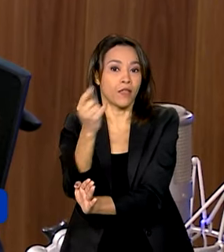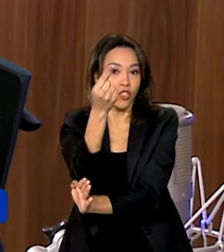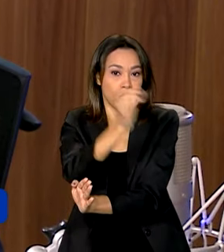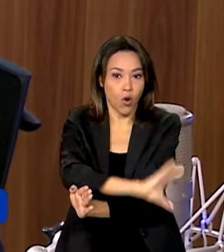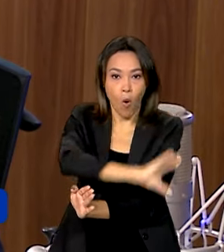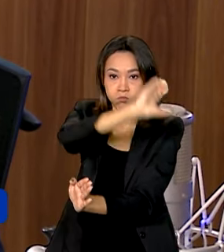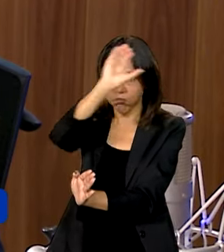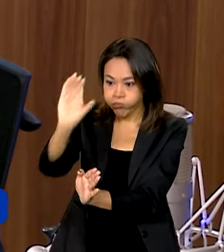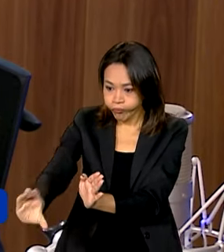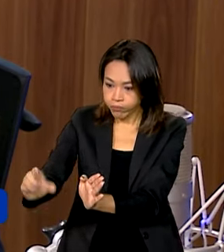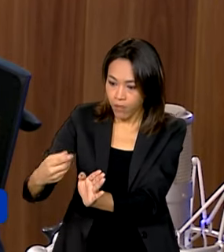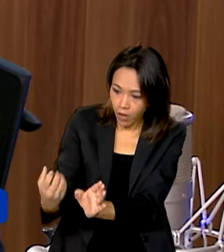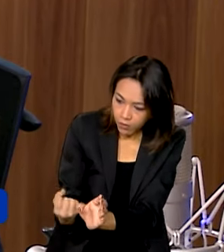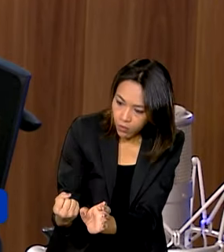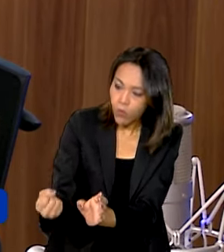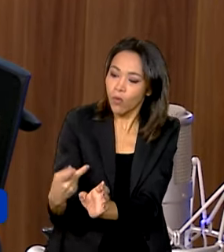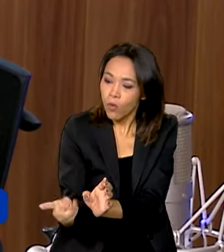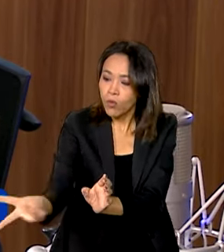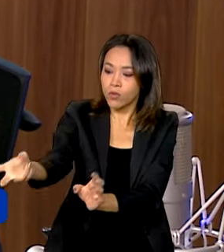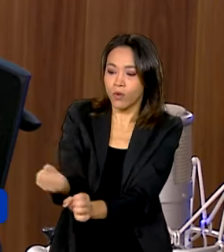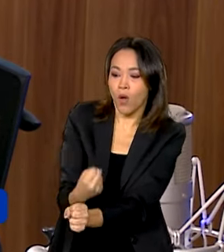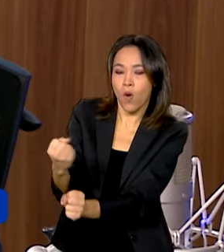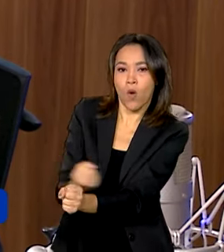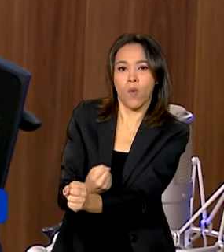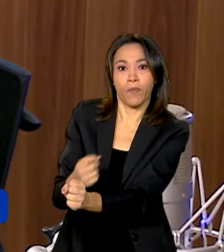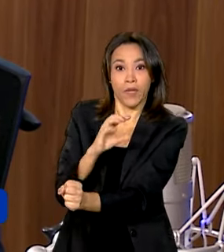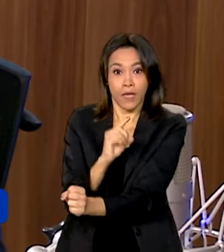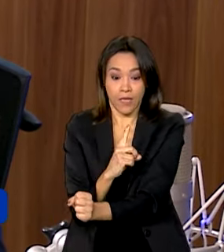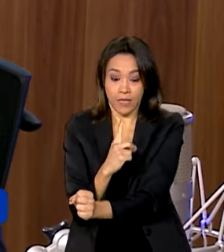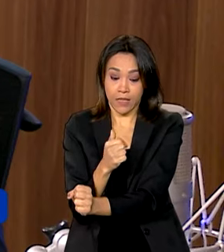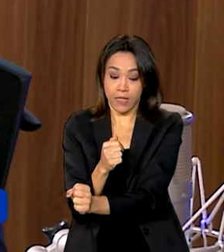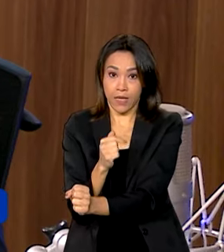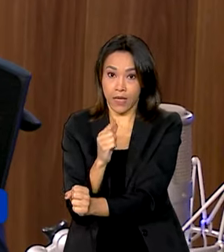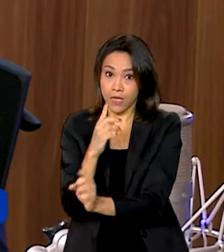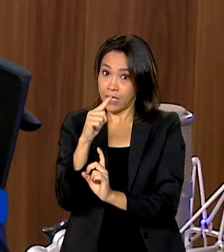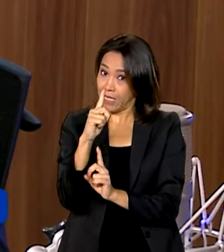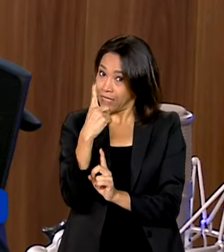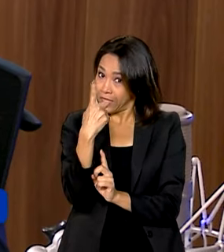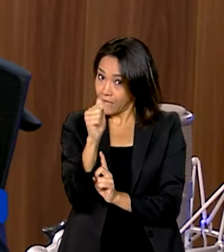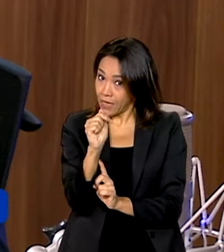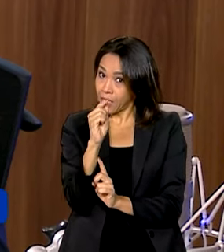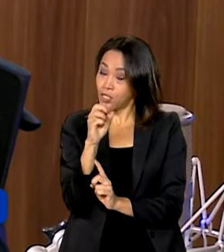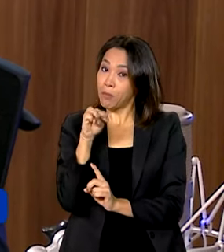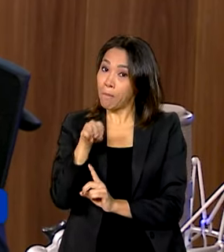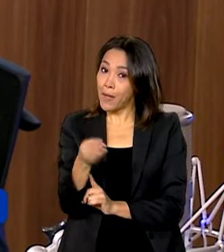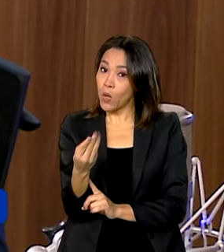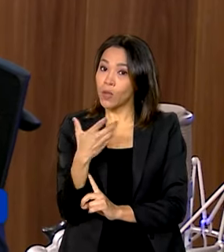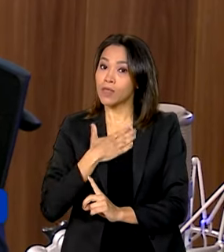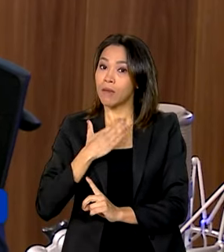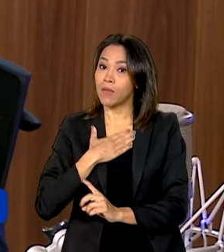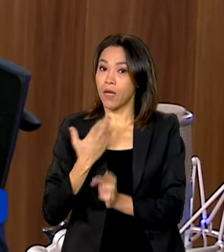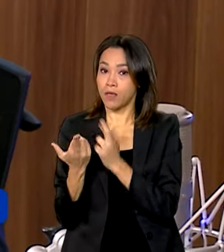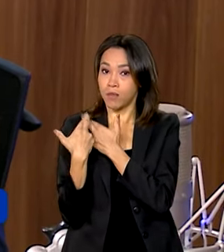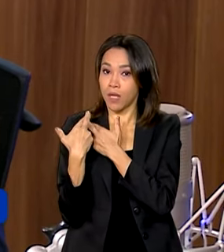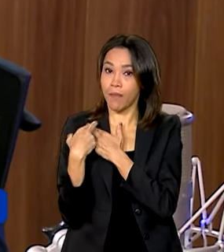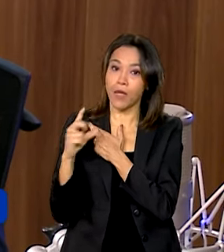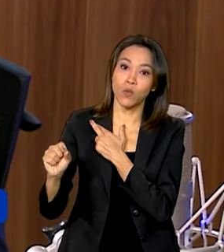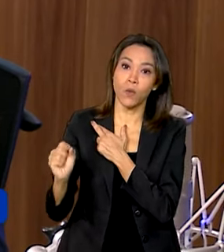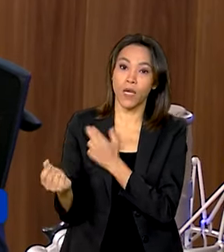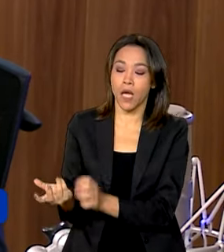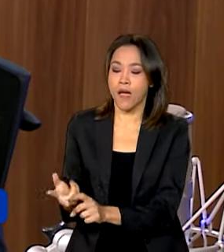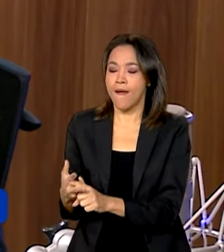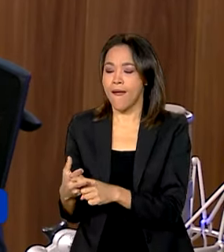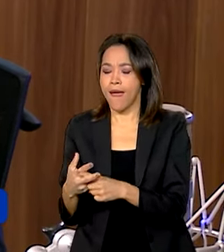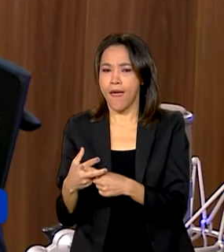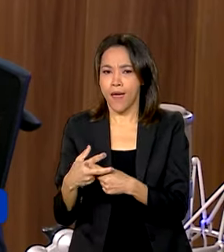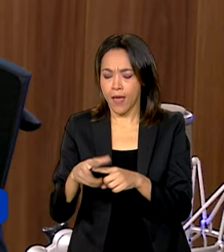esses próximos 4 anos dos quais 17 bilhões estão sob minha responsabilidade que é revitalização de bacia do